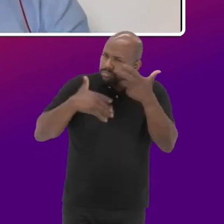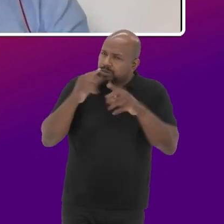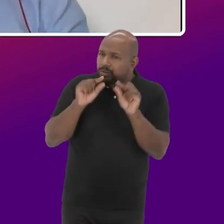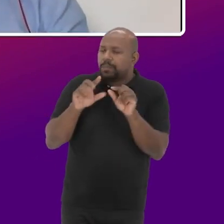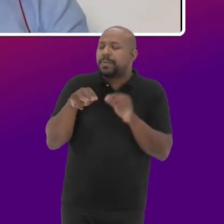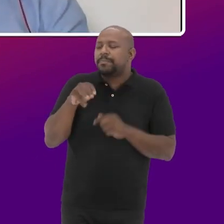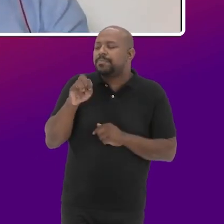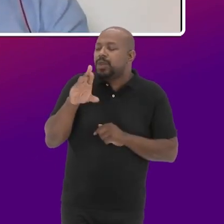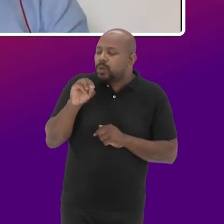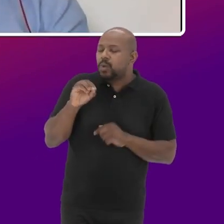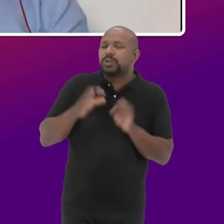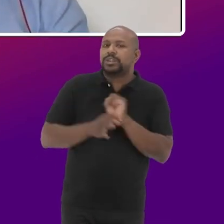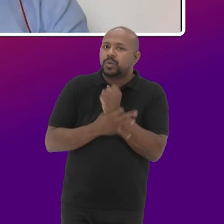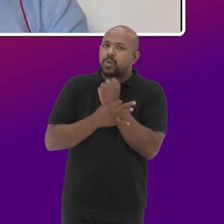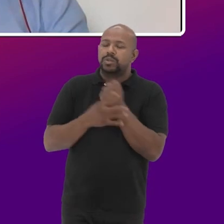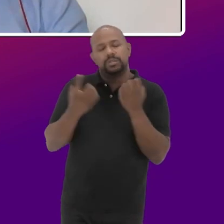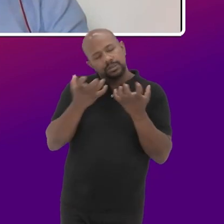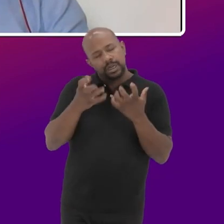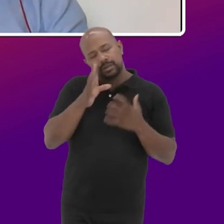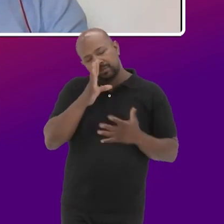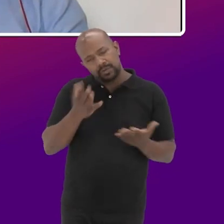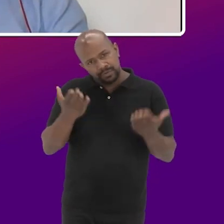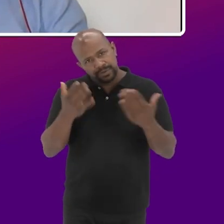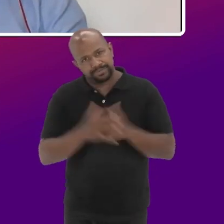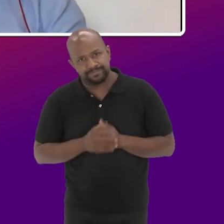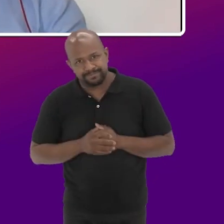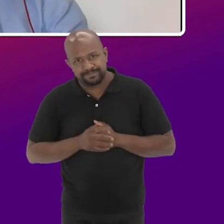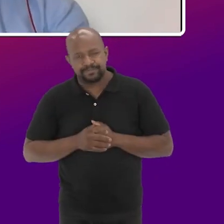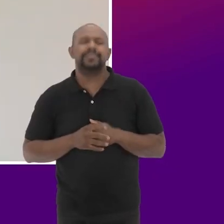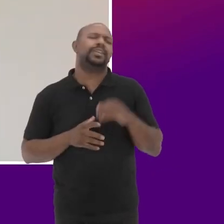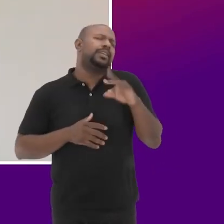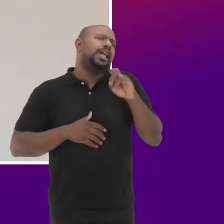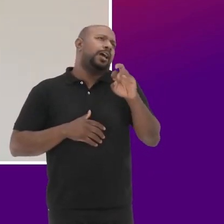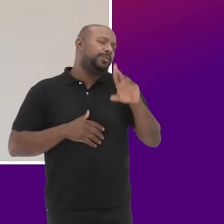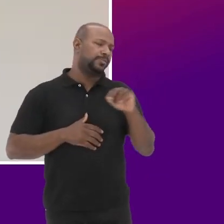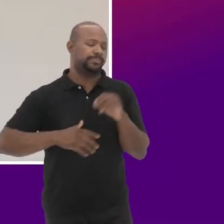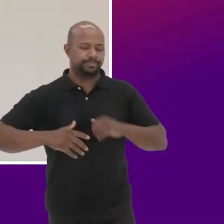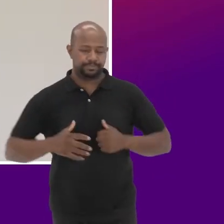nesse contexto do microseguros, gostaria de te ouvir.